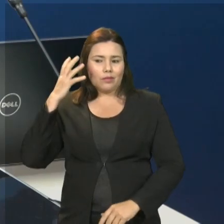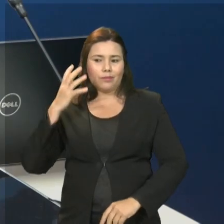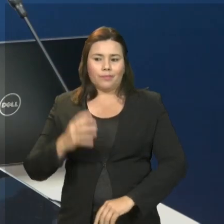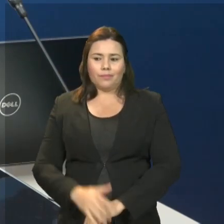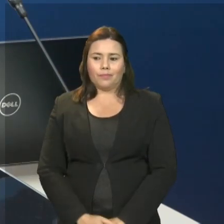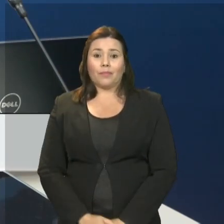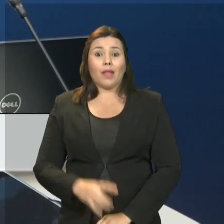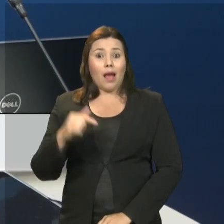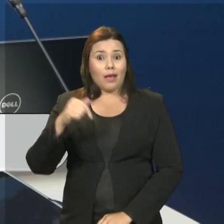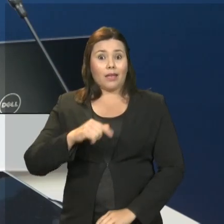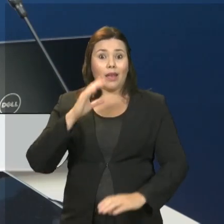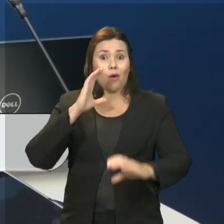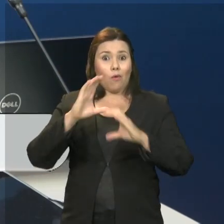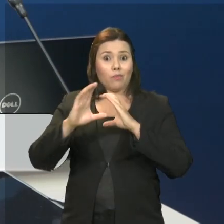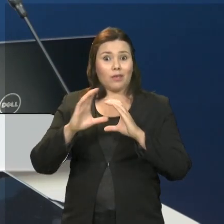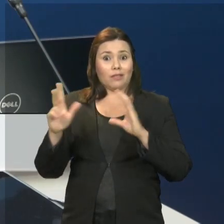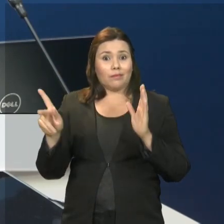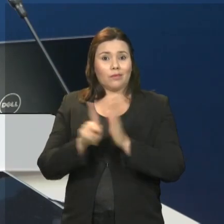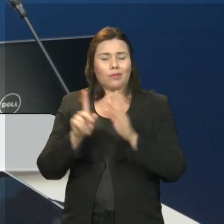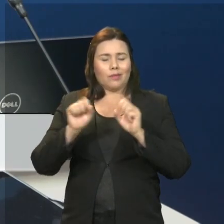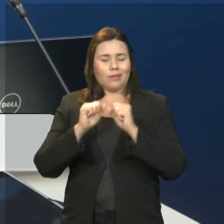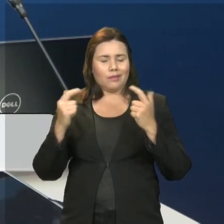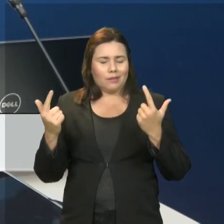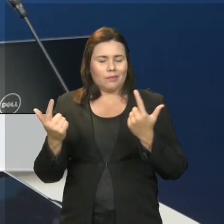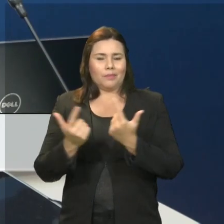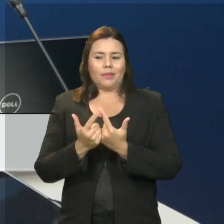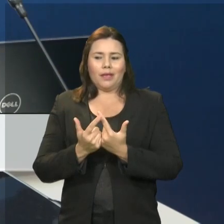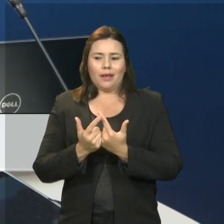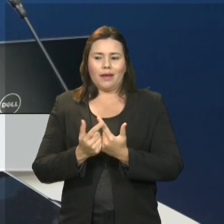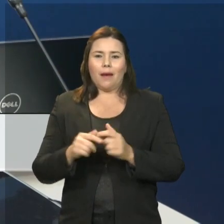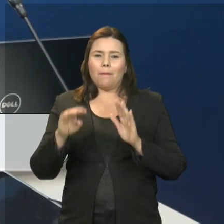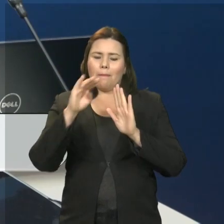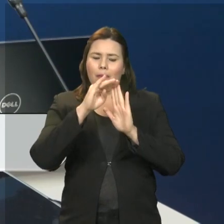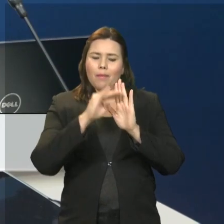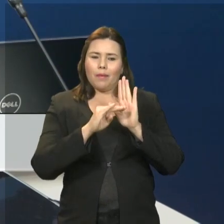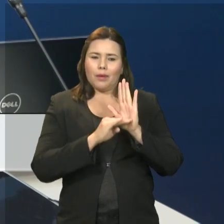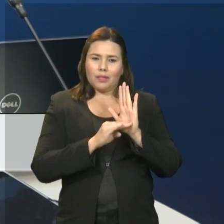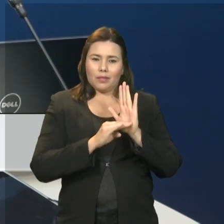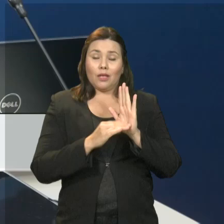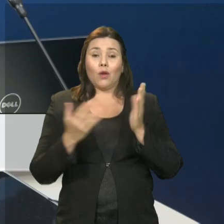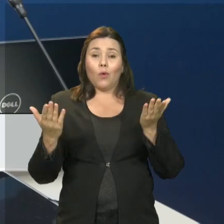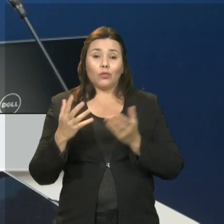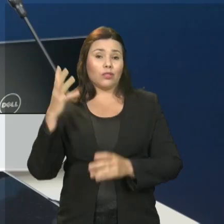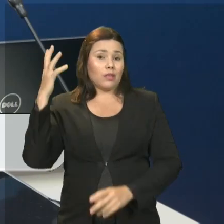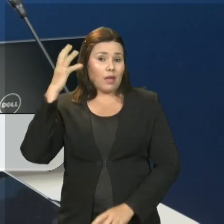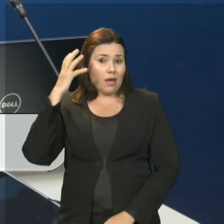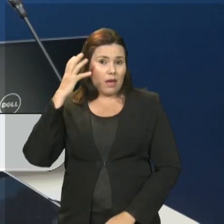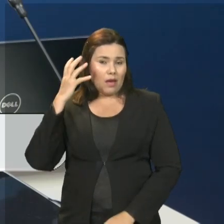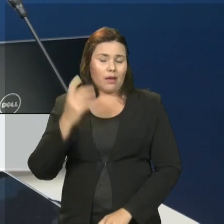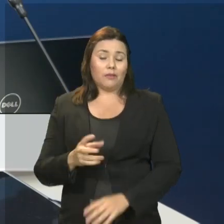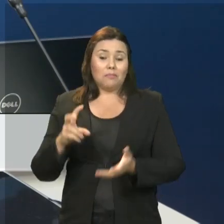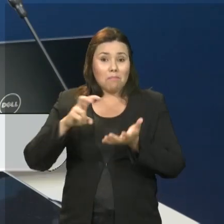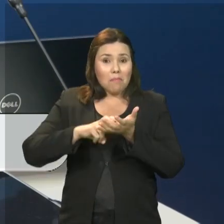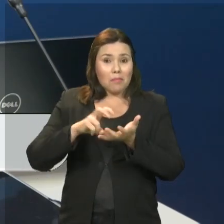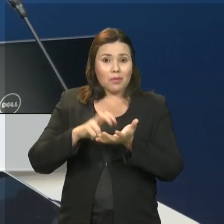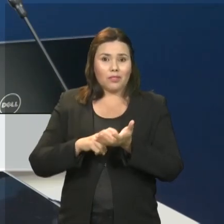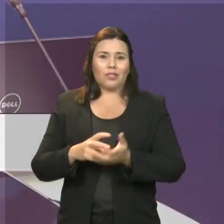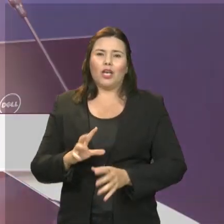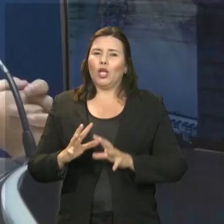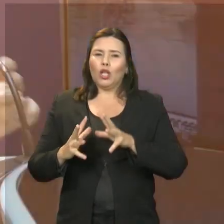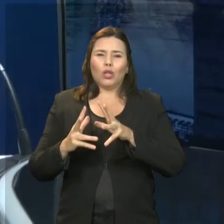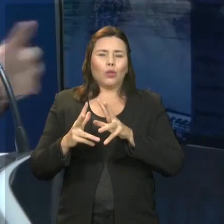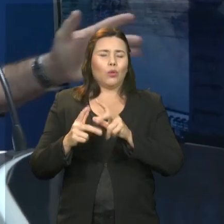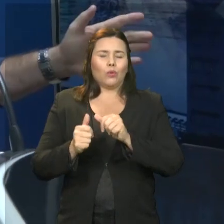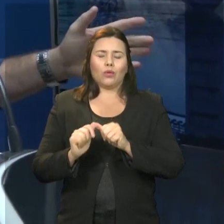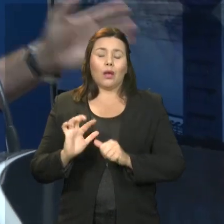Complexo de Comunicação da Assembleia Legislativa, com a programação do seu Diário da Manhã e a cobertura completa das atividades